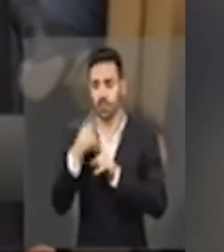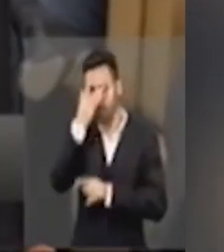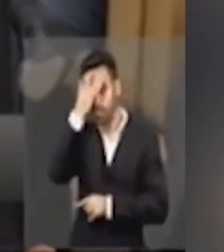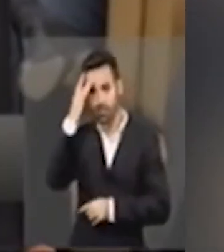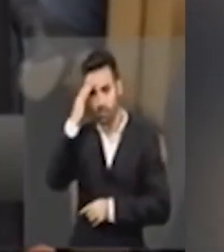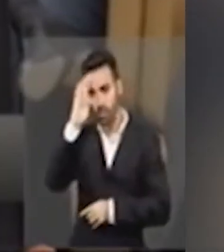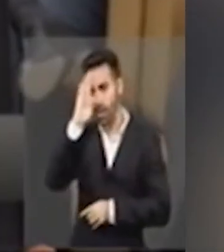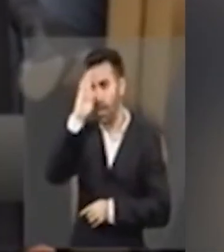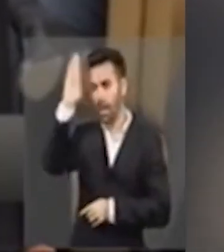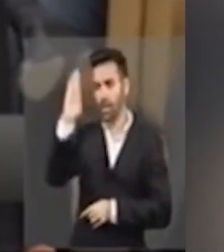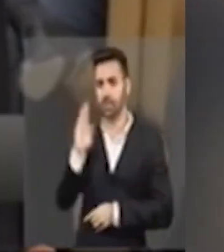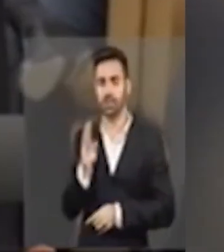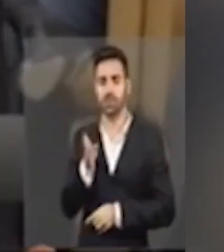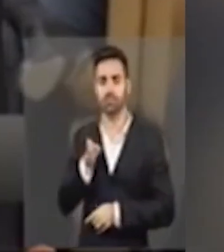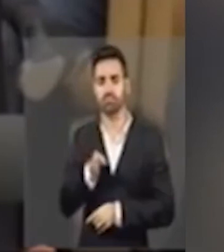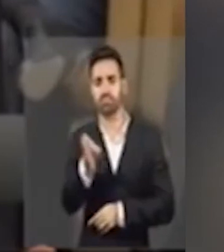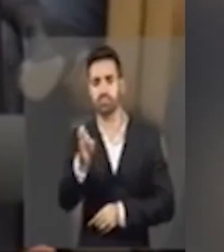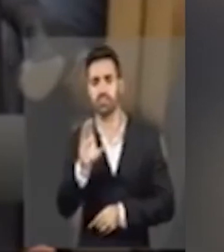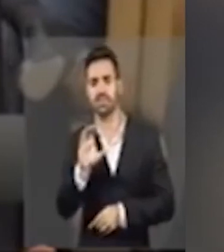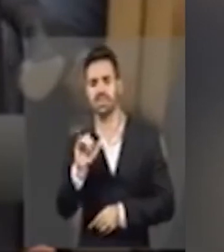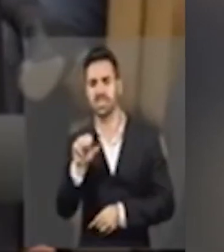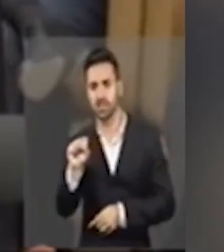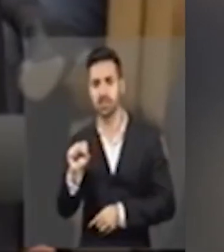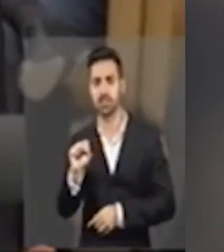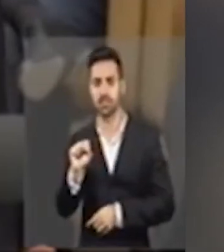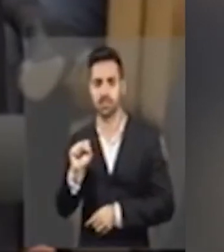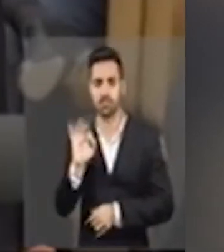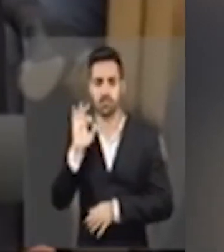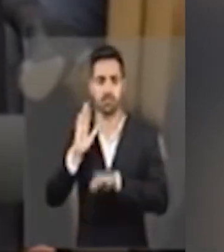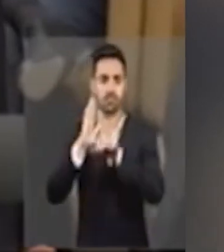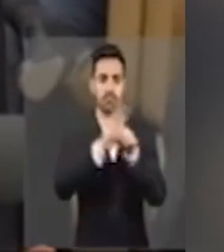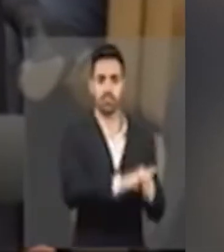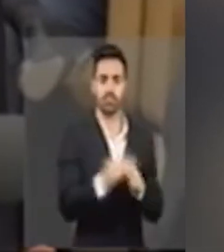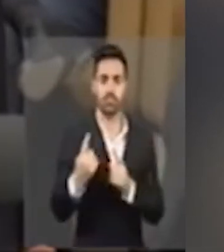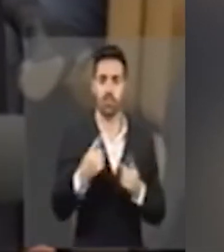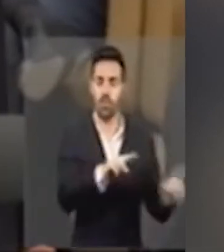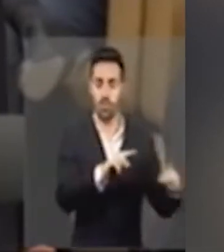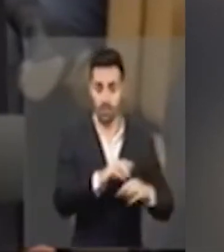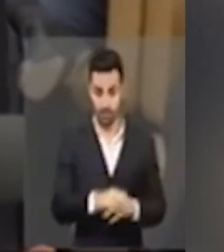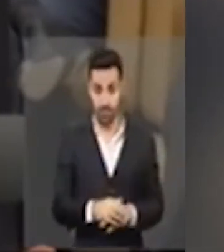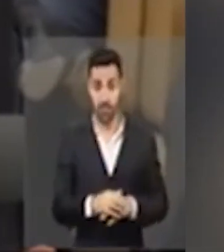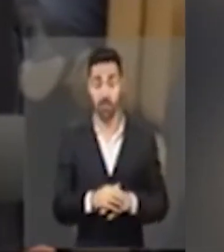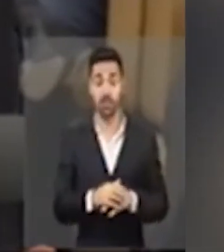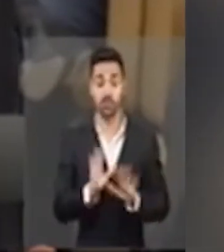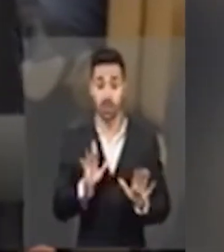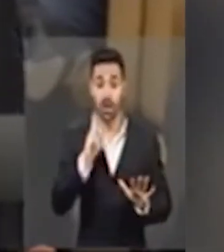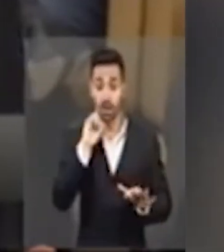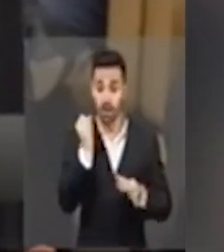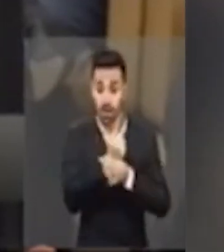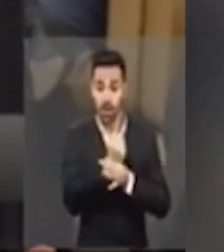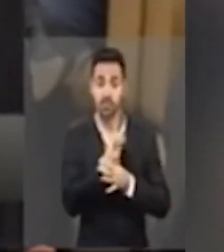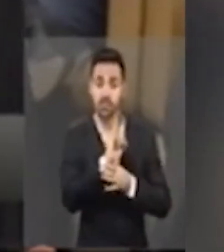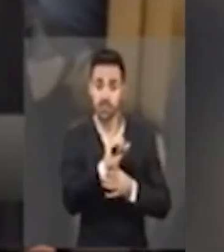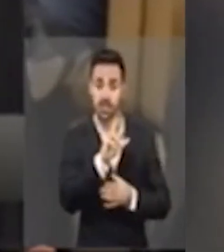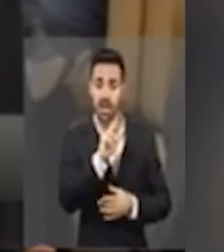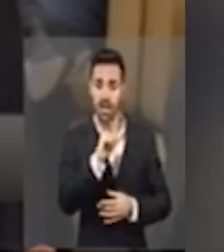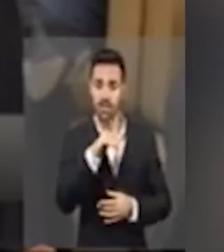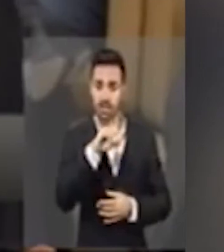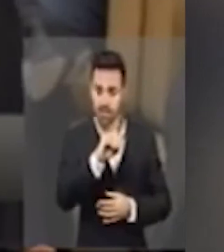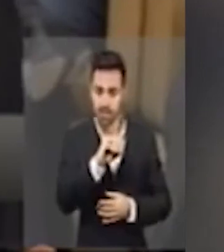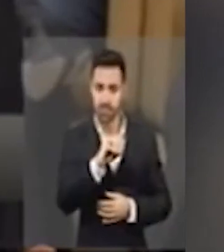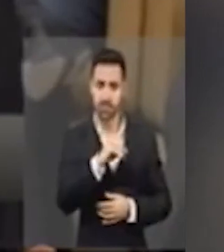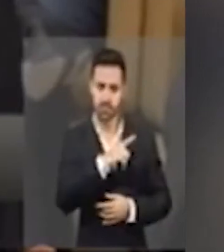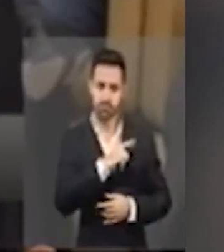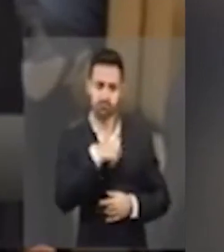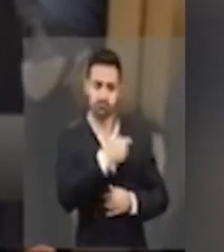o artigo 40 o artigo 5º inciso 42 da constituição garante que a prática de racismo constitui crime inafiançável